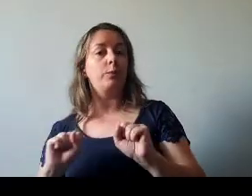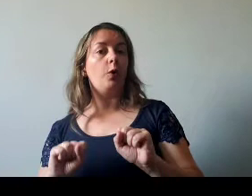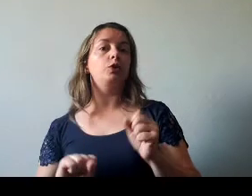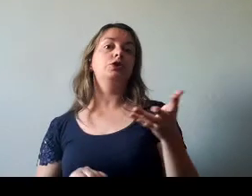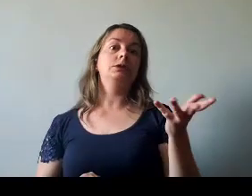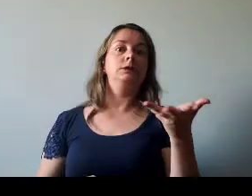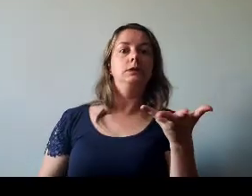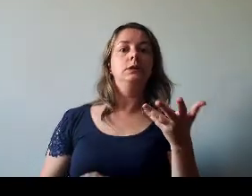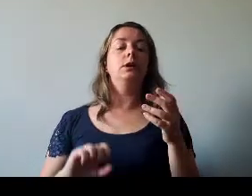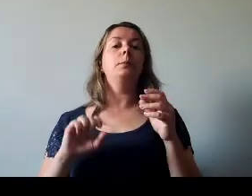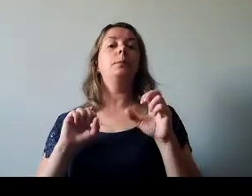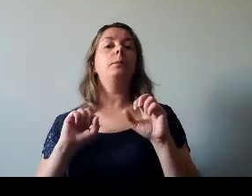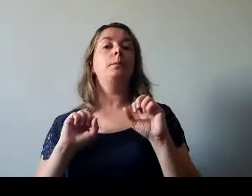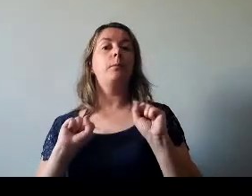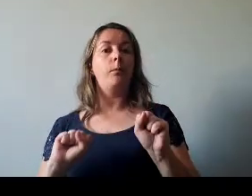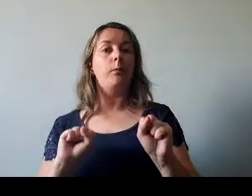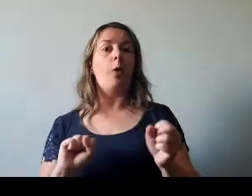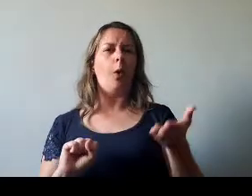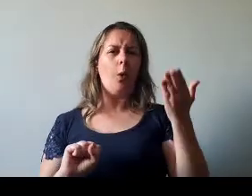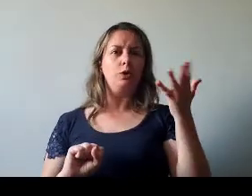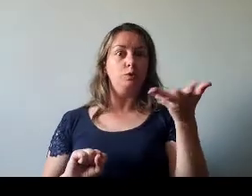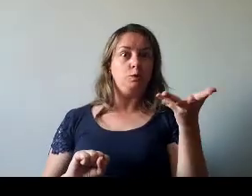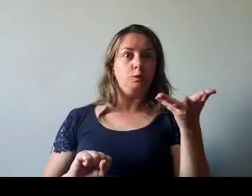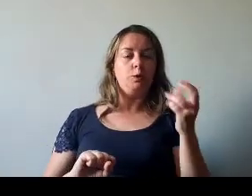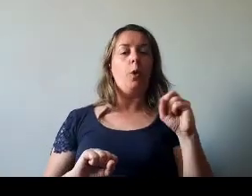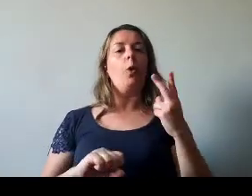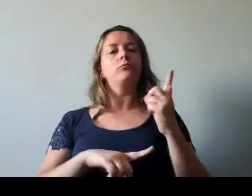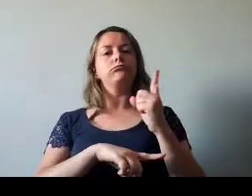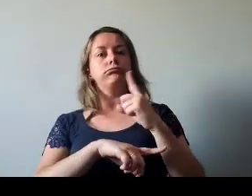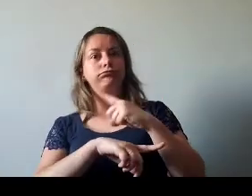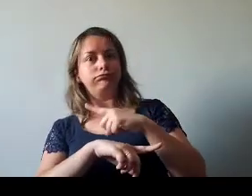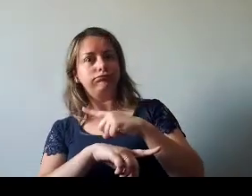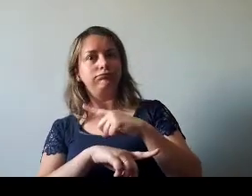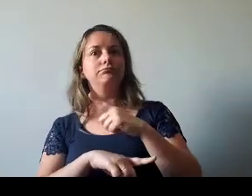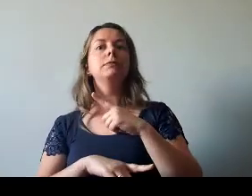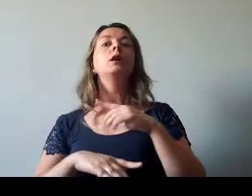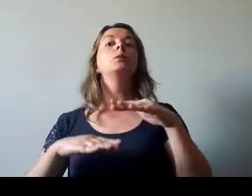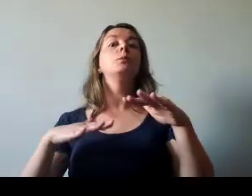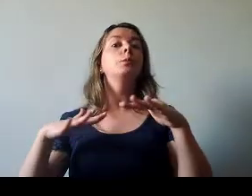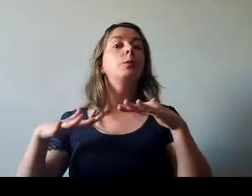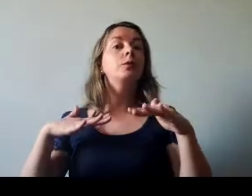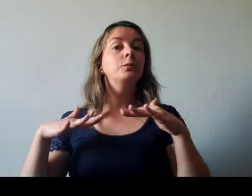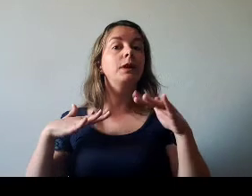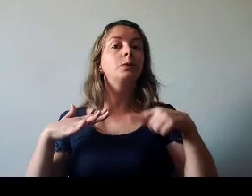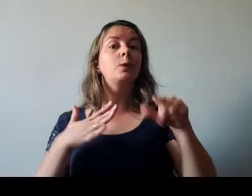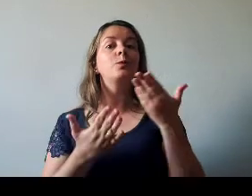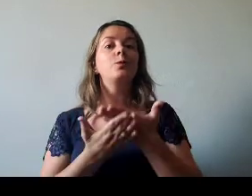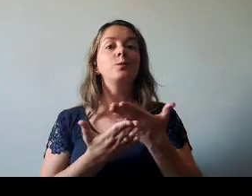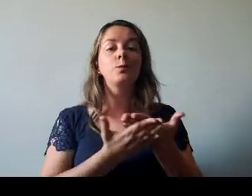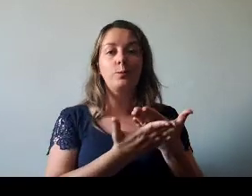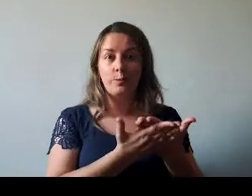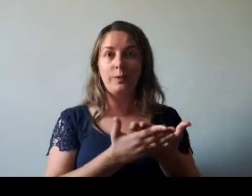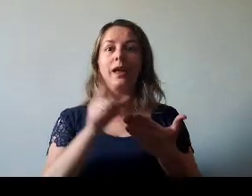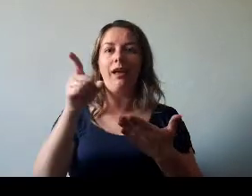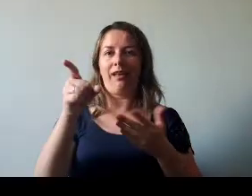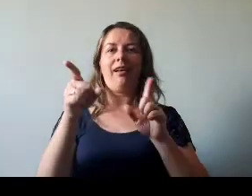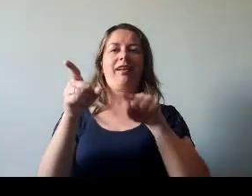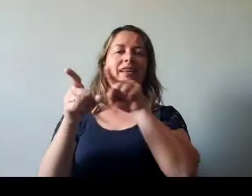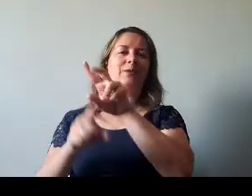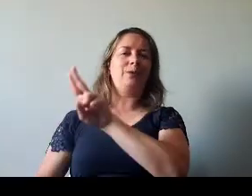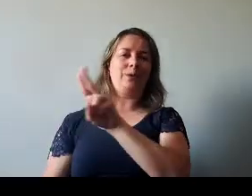com aceleração, a gente tem, então, um movimento que a gente vai estudar mesmo, que é um movimento retilíneo